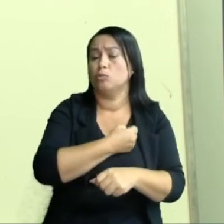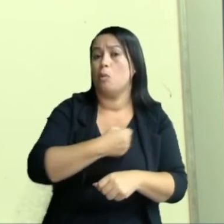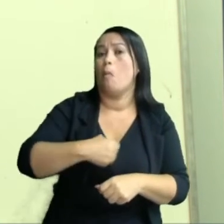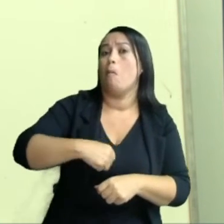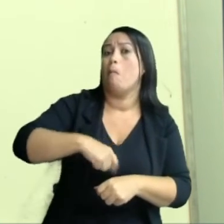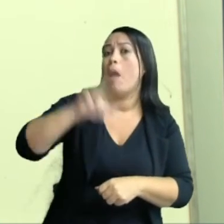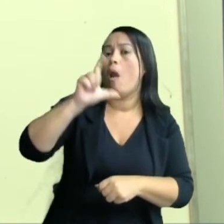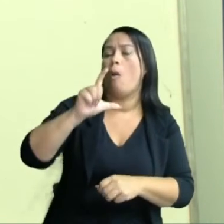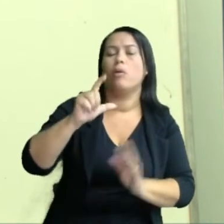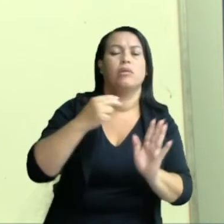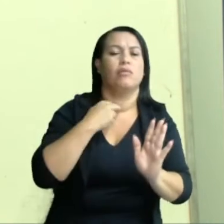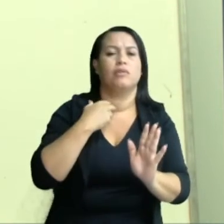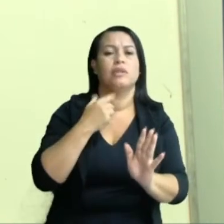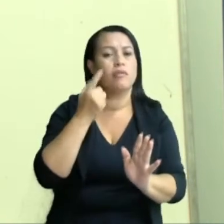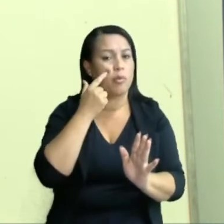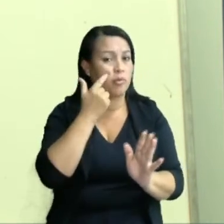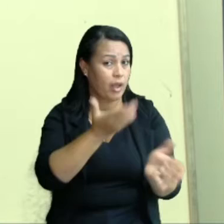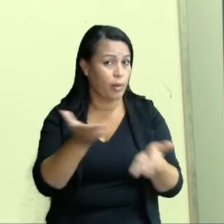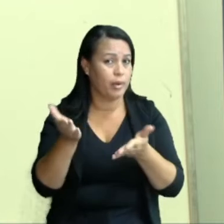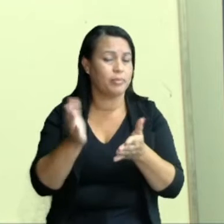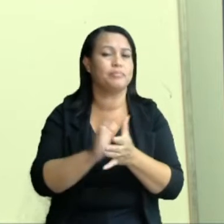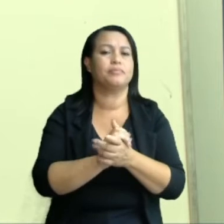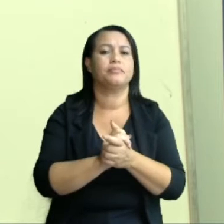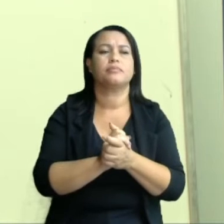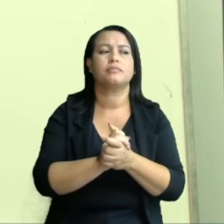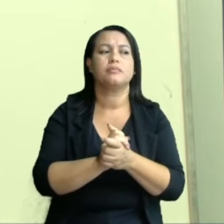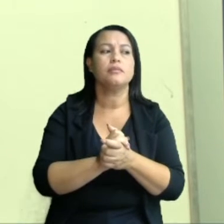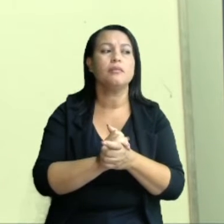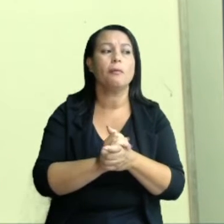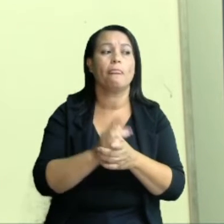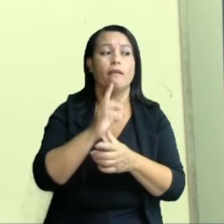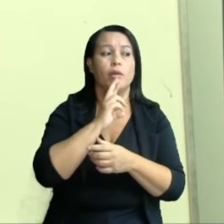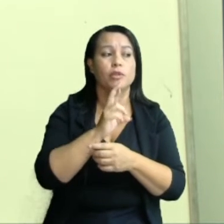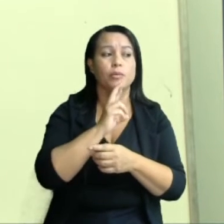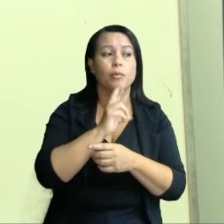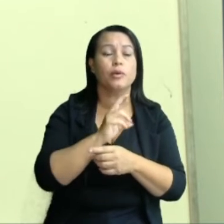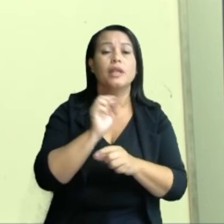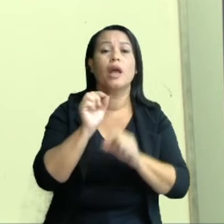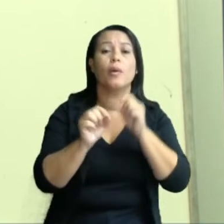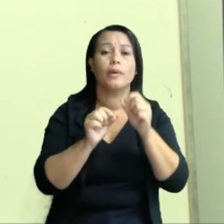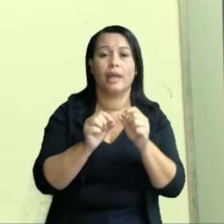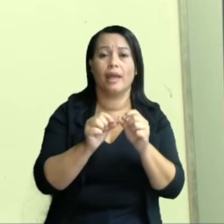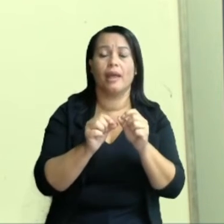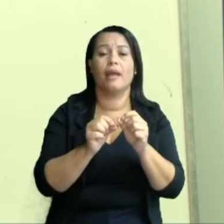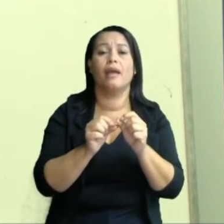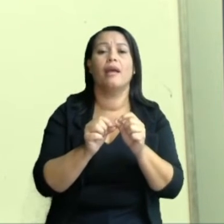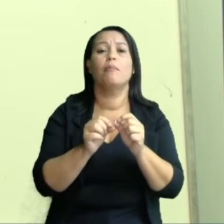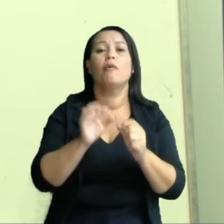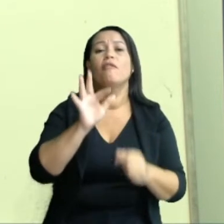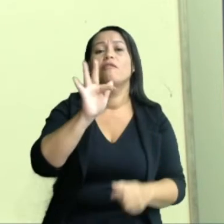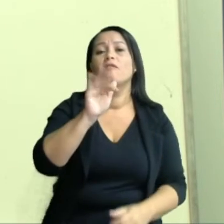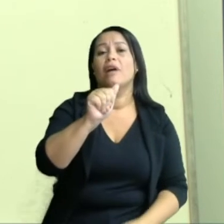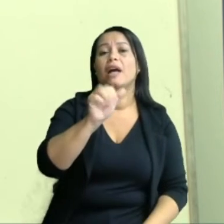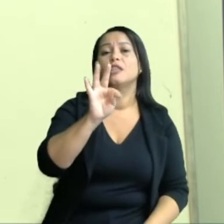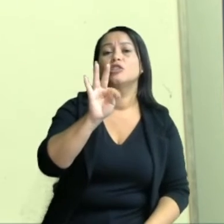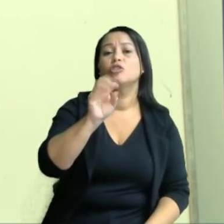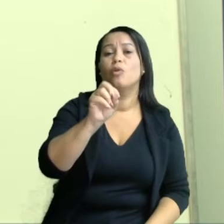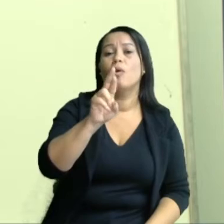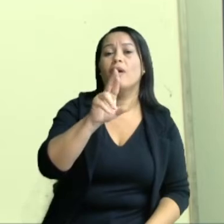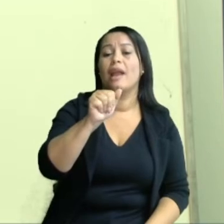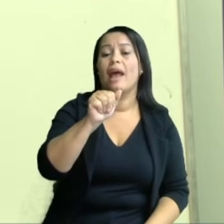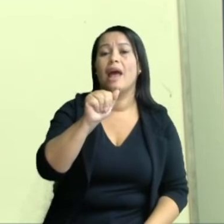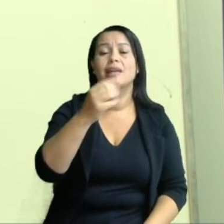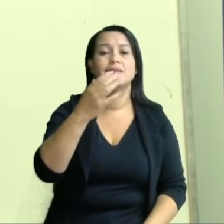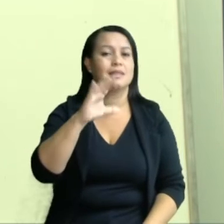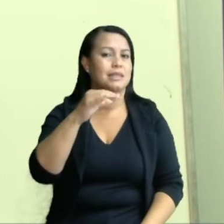Então, vamos lá. O que é que a gente faz? Vamos fazer por fatoração. Fazendo